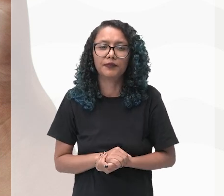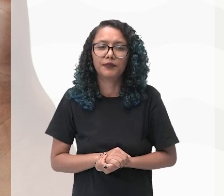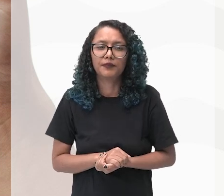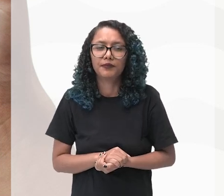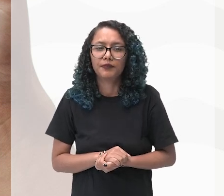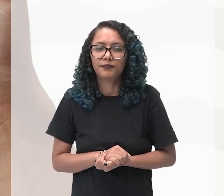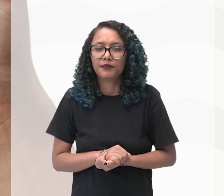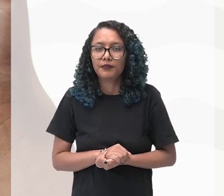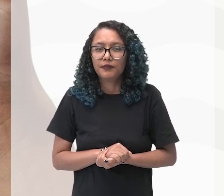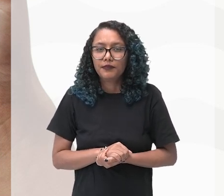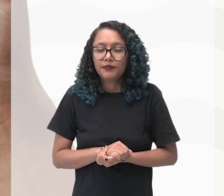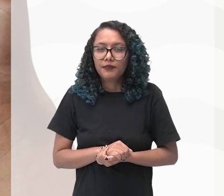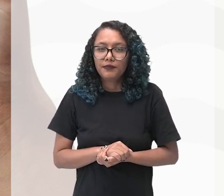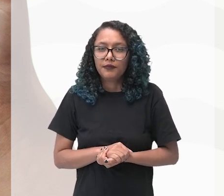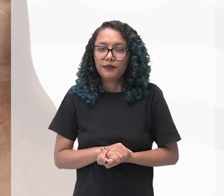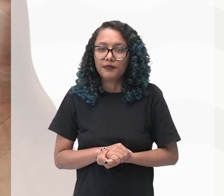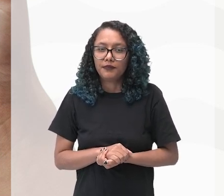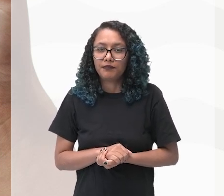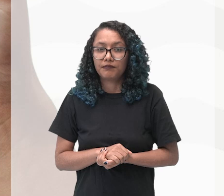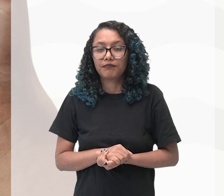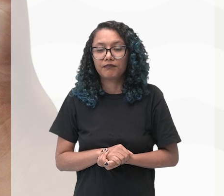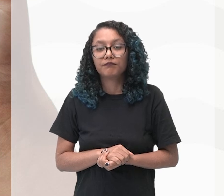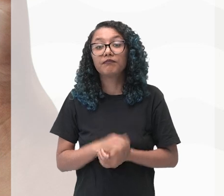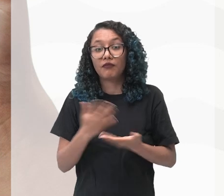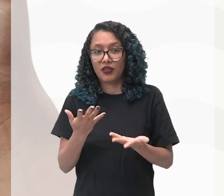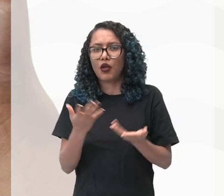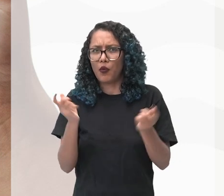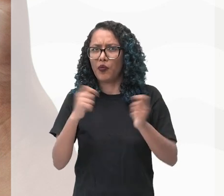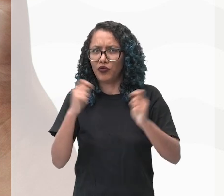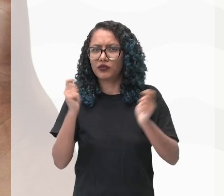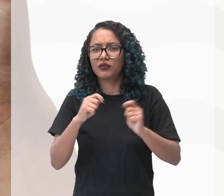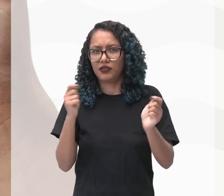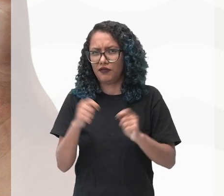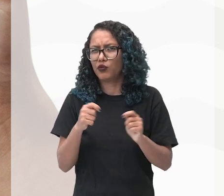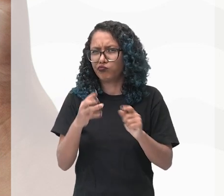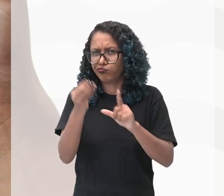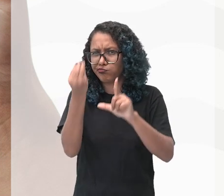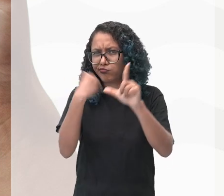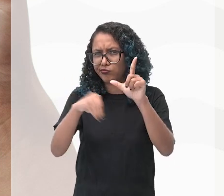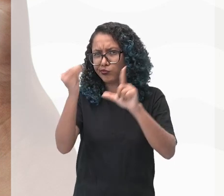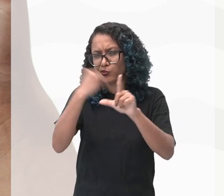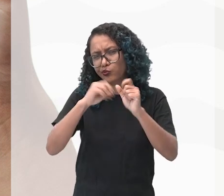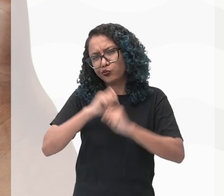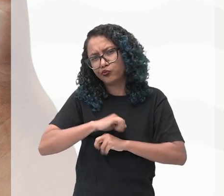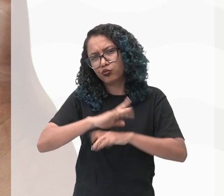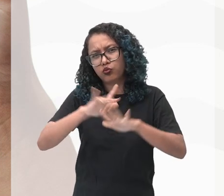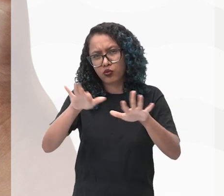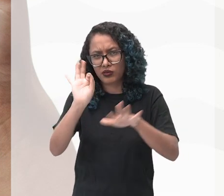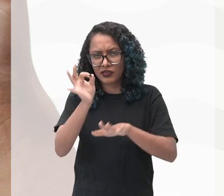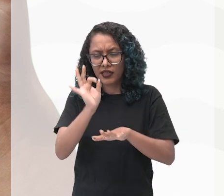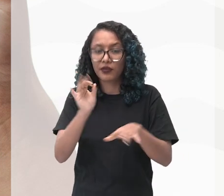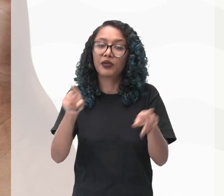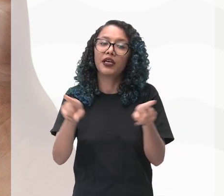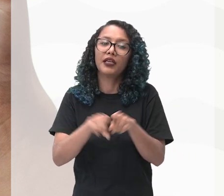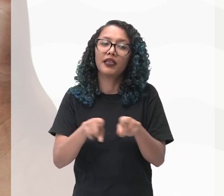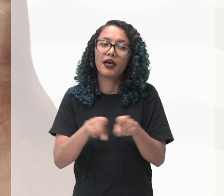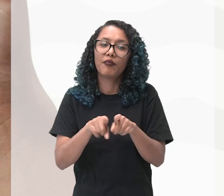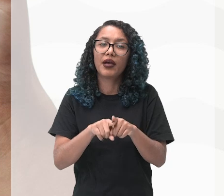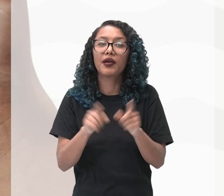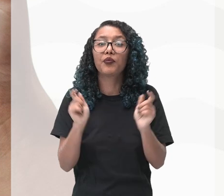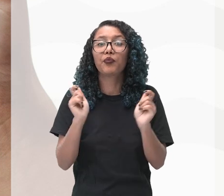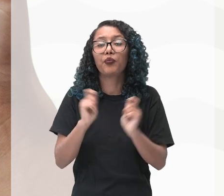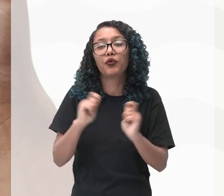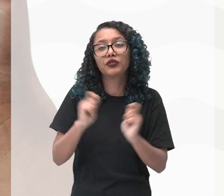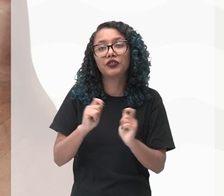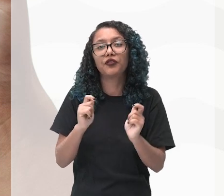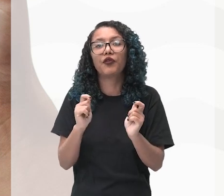eles compartilhem essa ampla variedade de conteúdos e também que se conectem